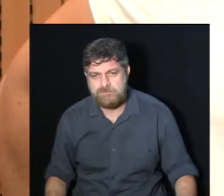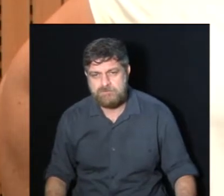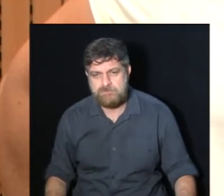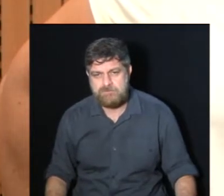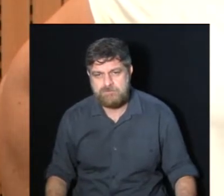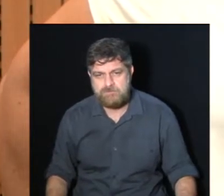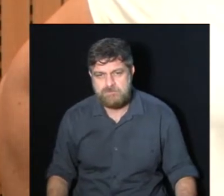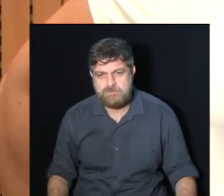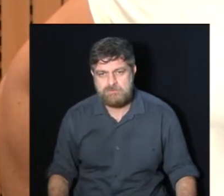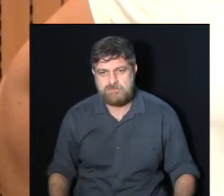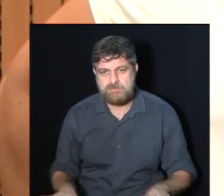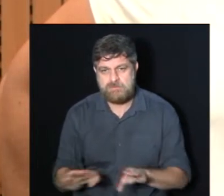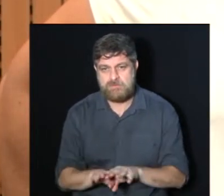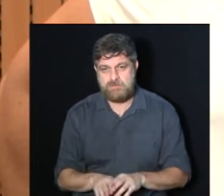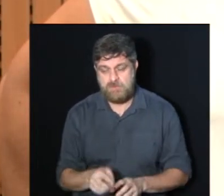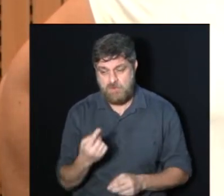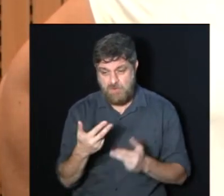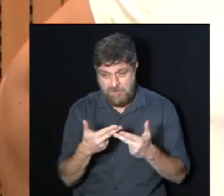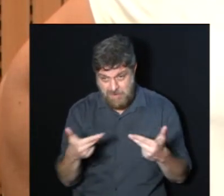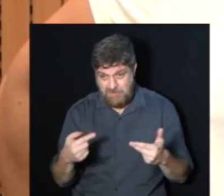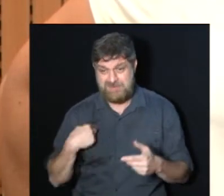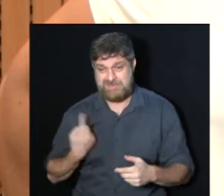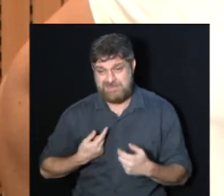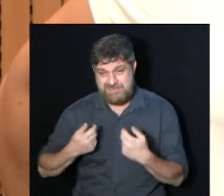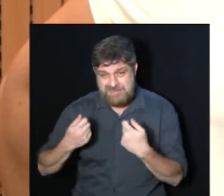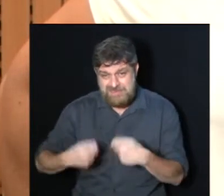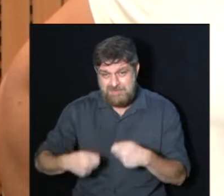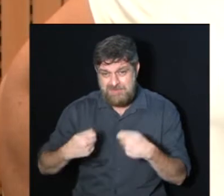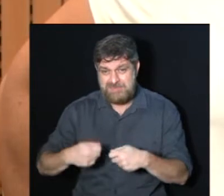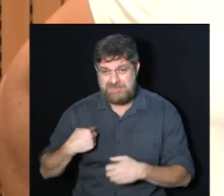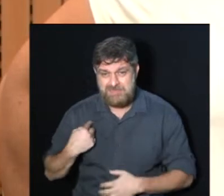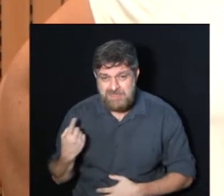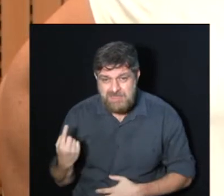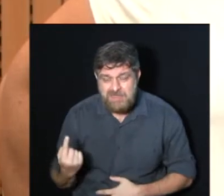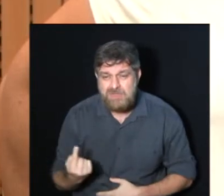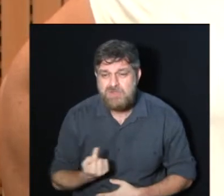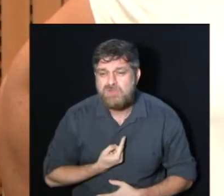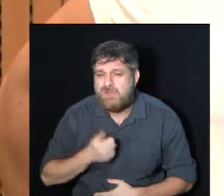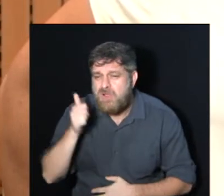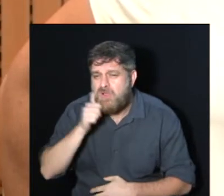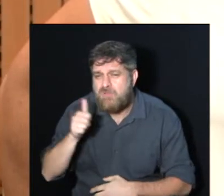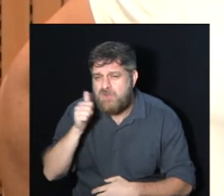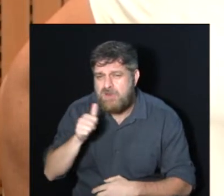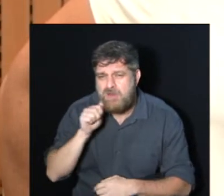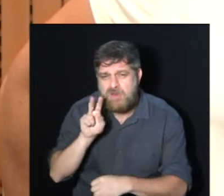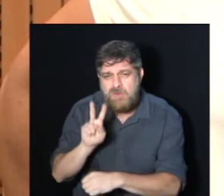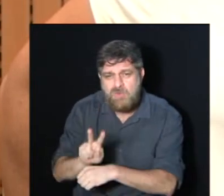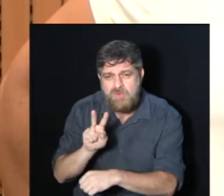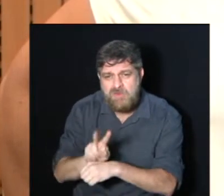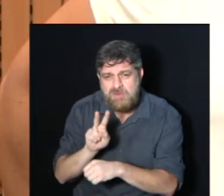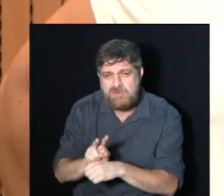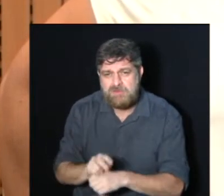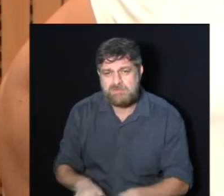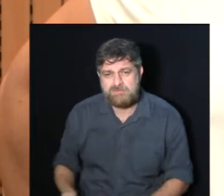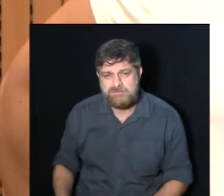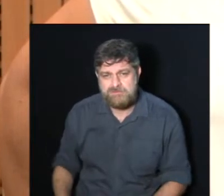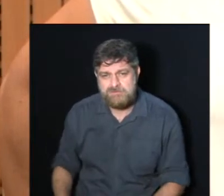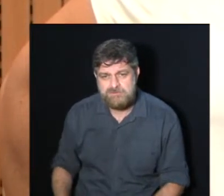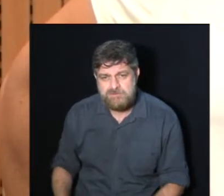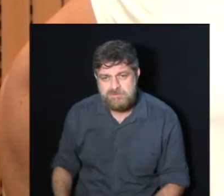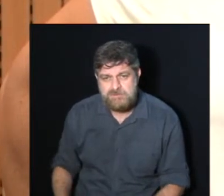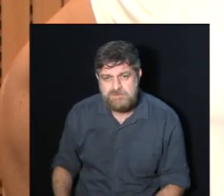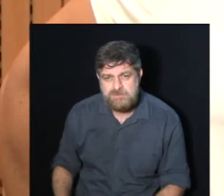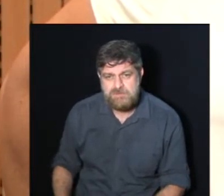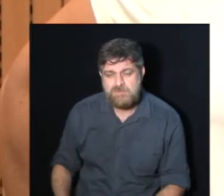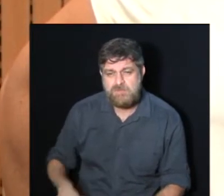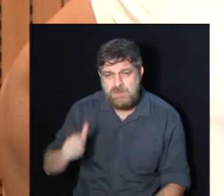Outra coisa que nós precisamos, enquanto PLP nós fazemos, é levar para